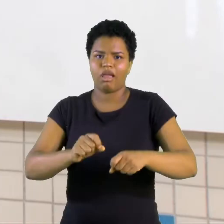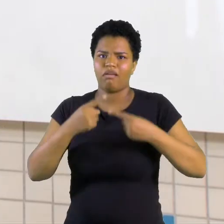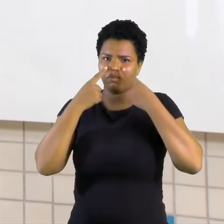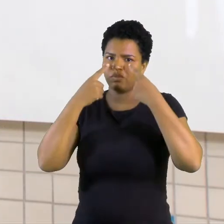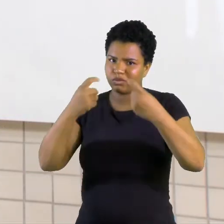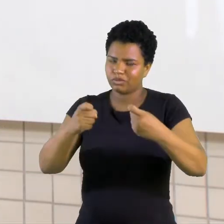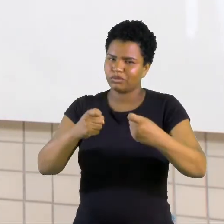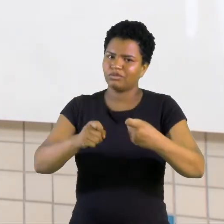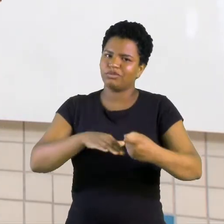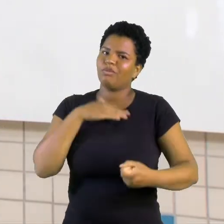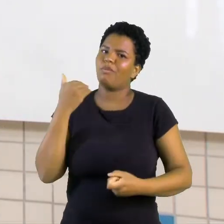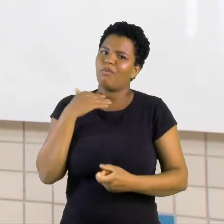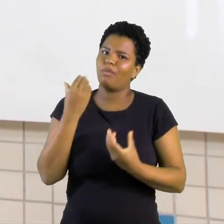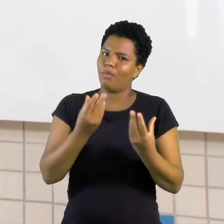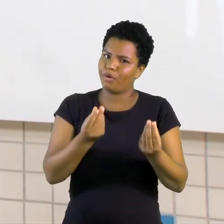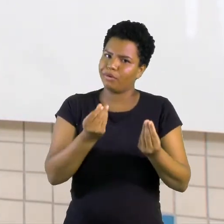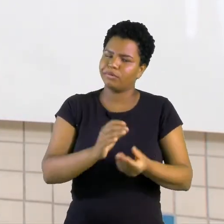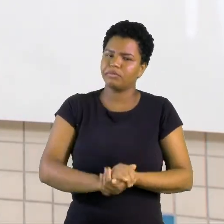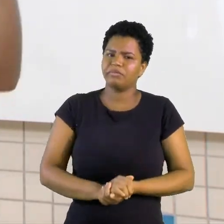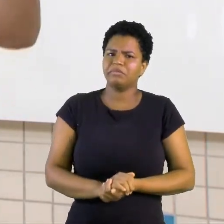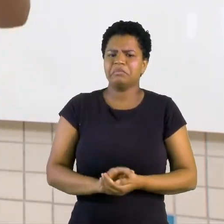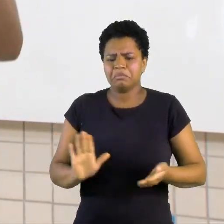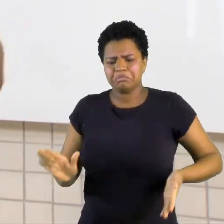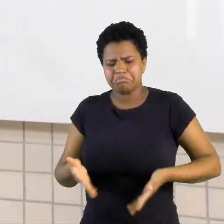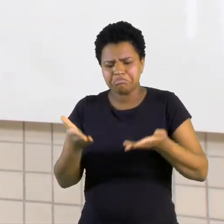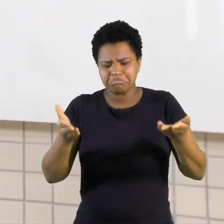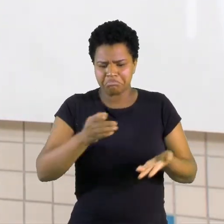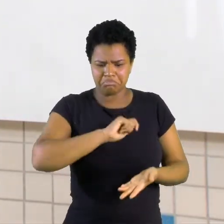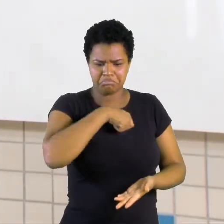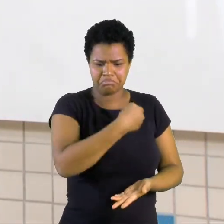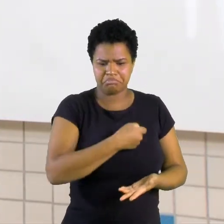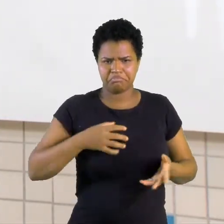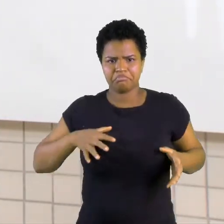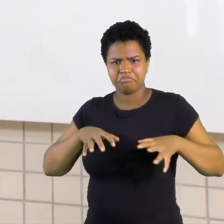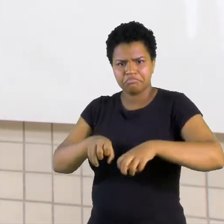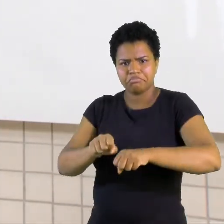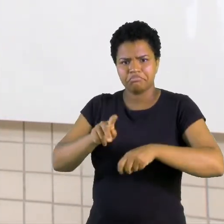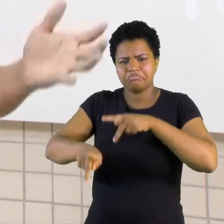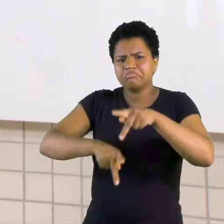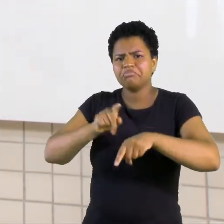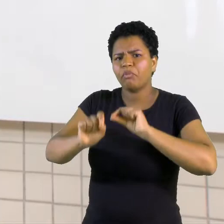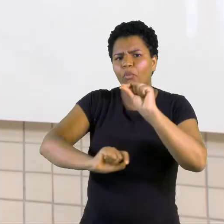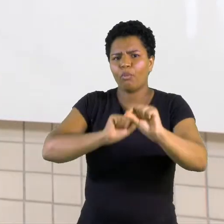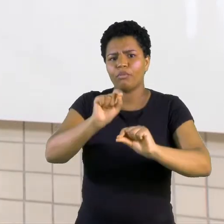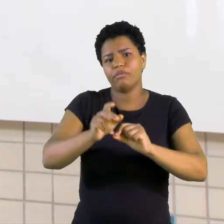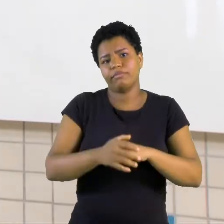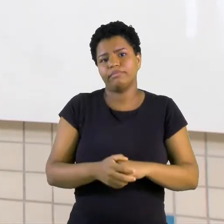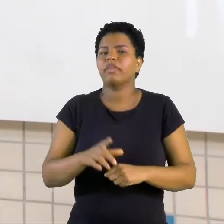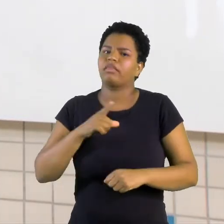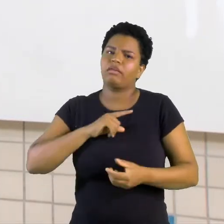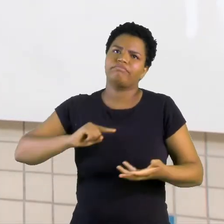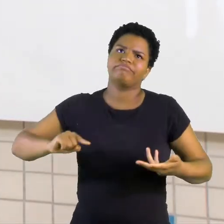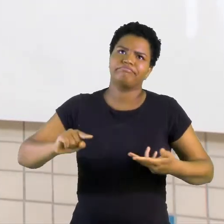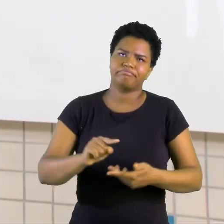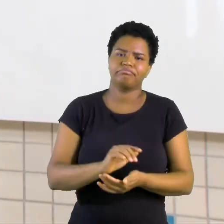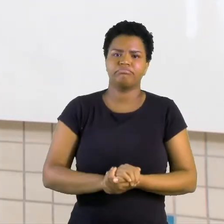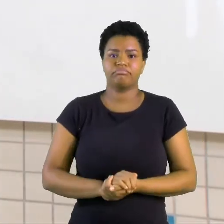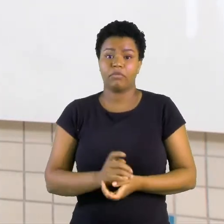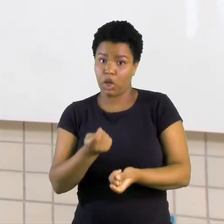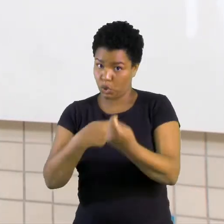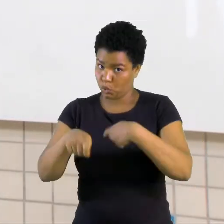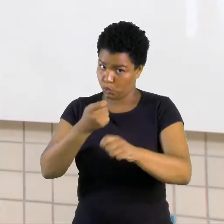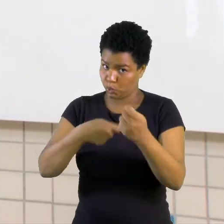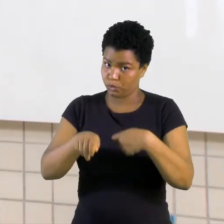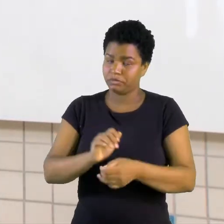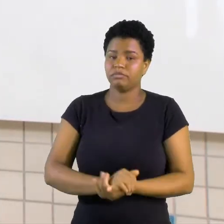genocida. Professor, o que motivou os espanhóis a dominar aqueles povos? Temos várias motivações econômicas, ou